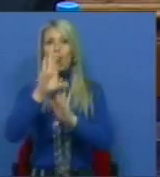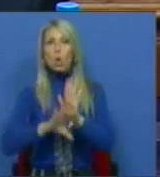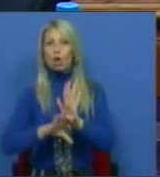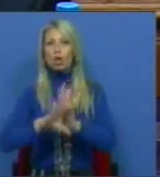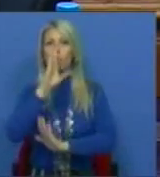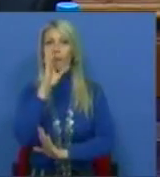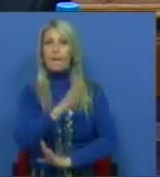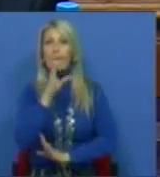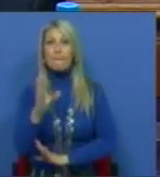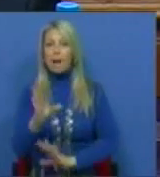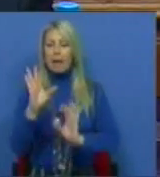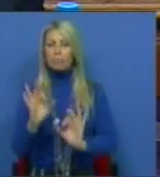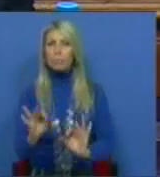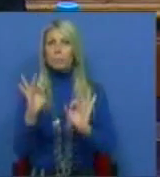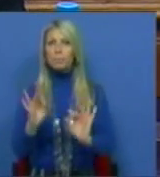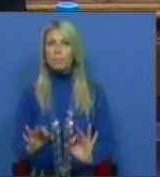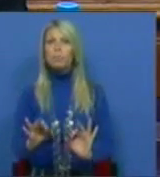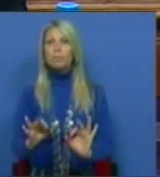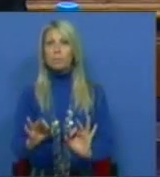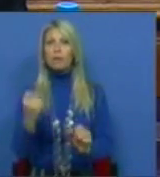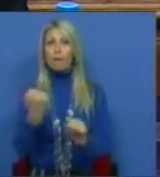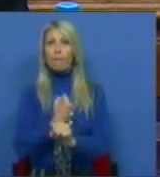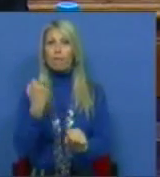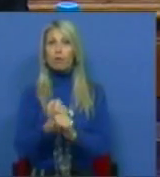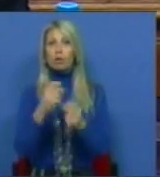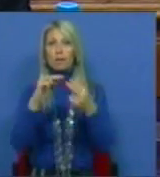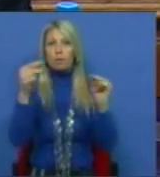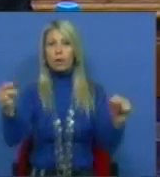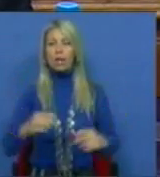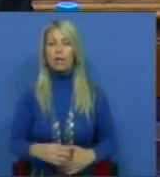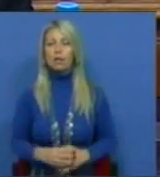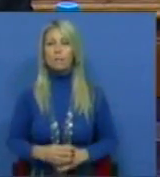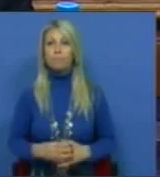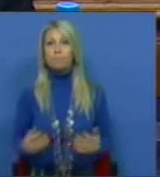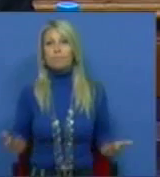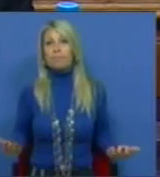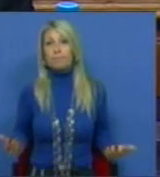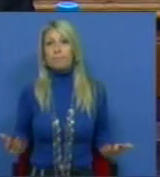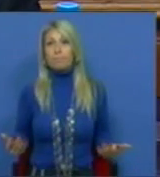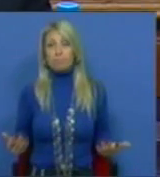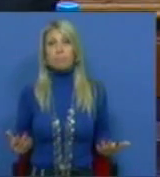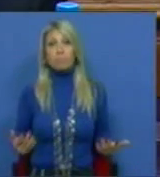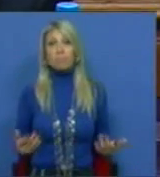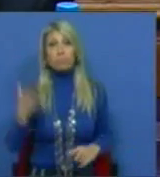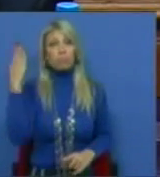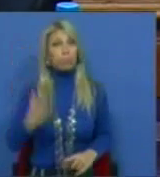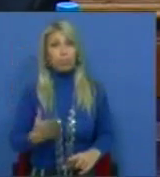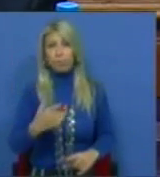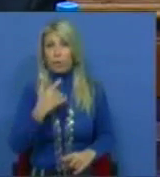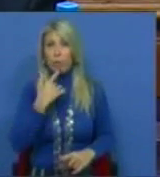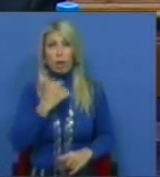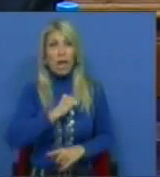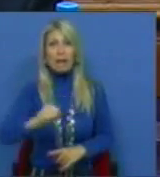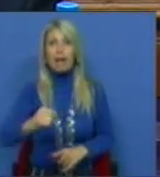condições do exercício concreto das funções das autarquias. E é um violentíssimo ataque porque tem havido uma